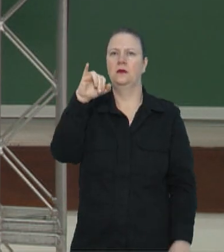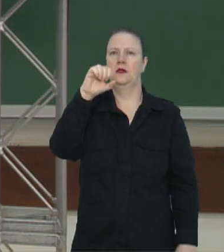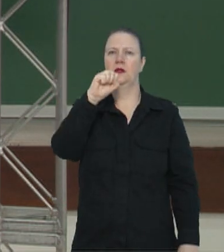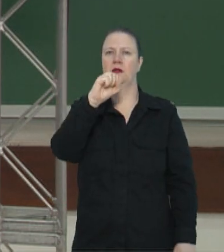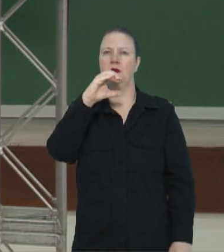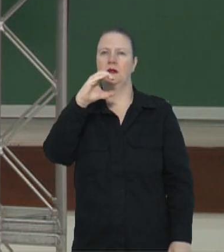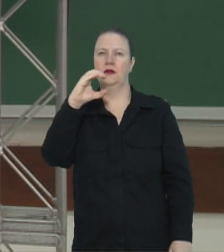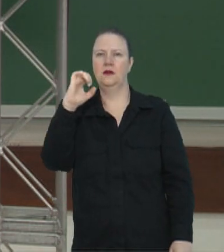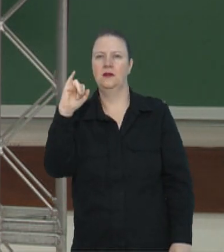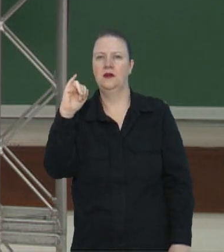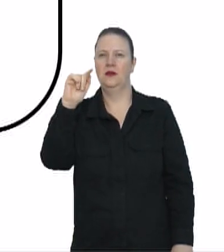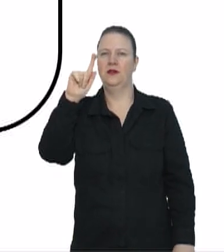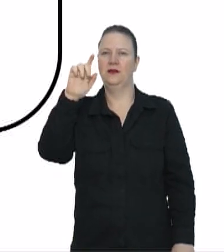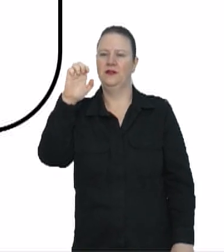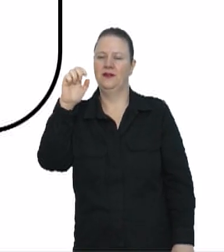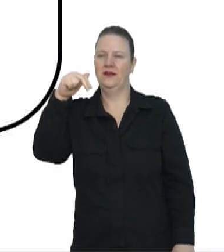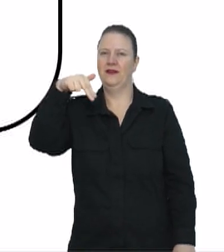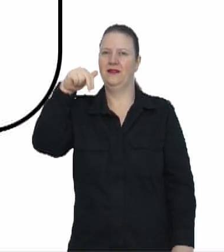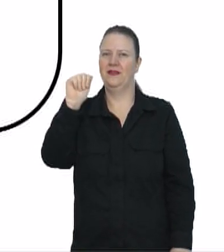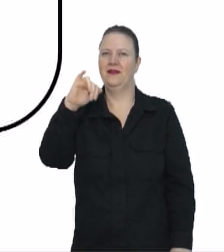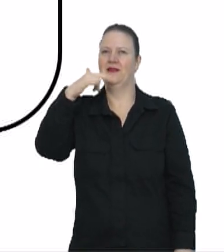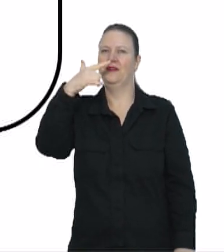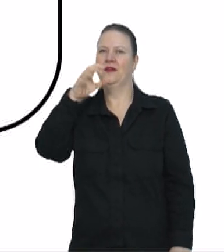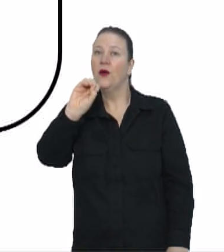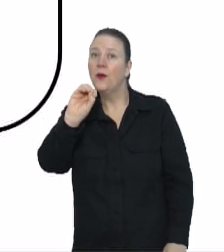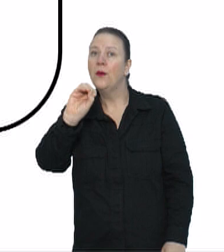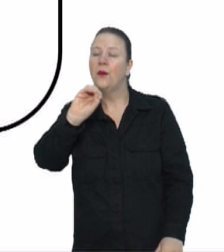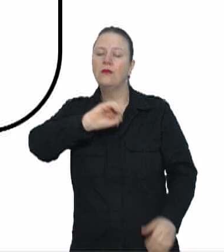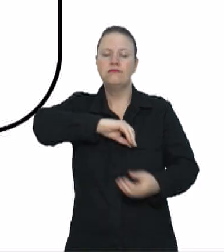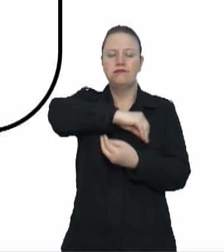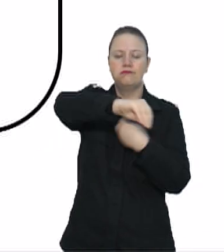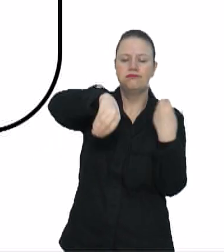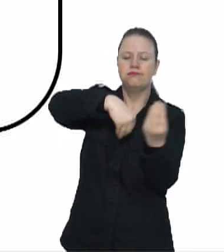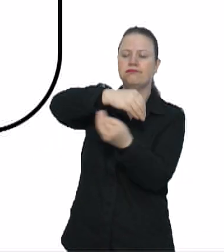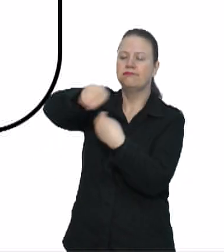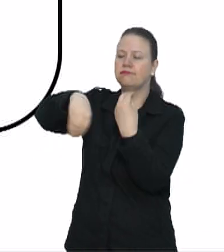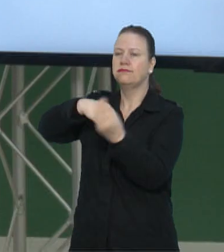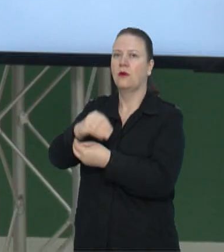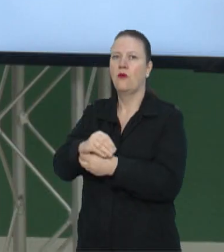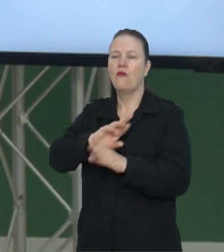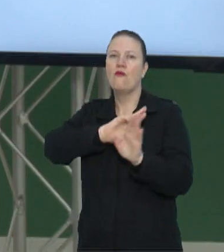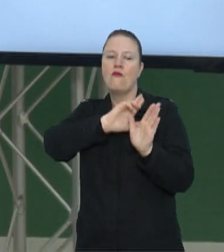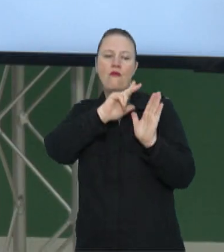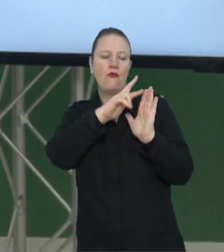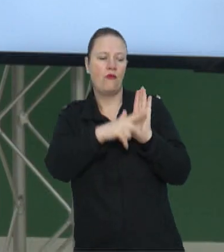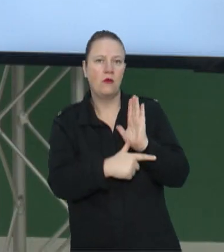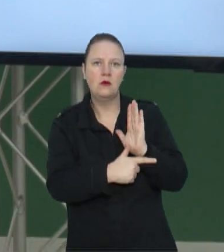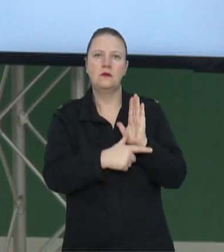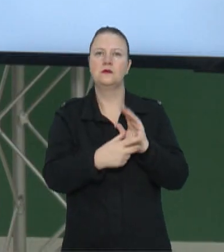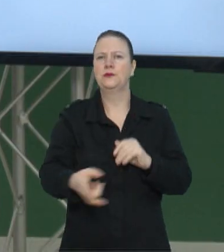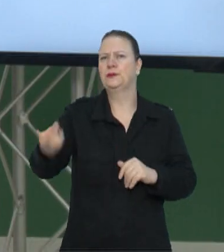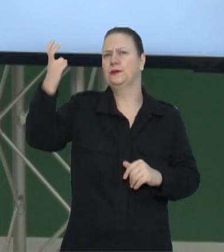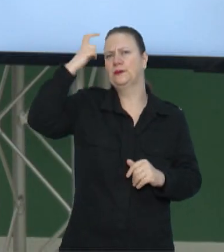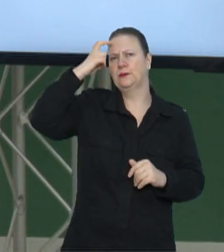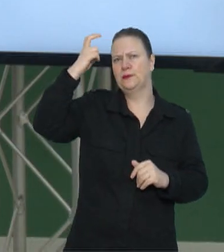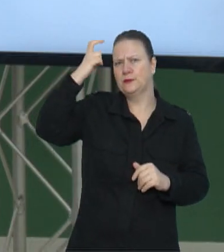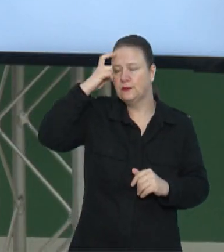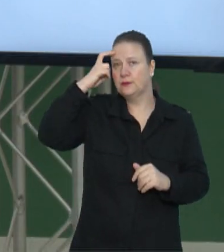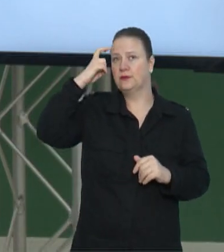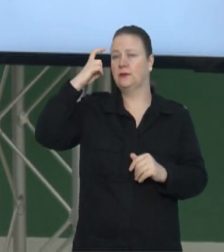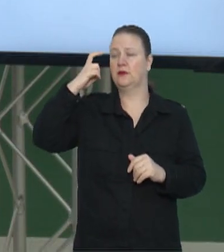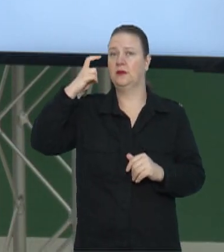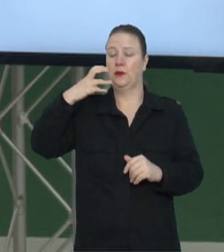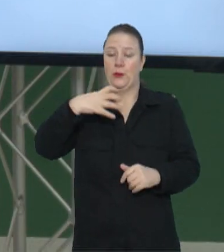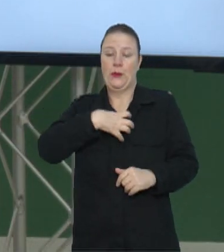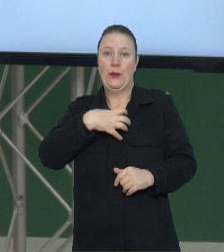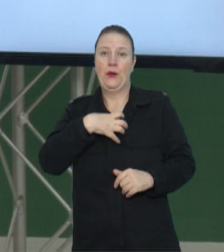vamos ver a resposta lá. Mistura de várias etnias. Essa ideia, né, da mistura de diferentes grupos